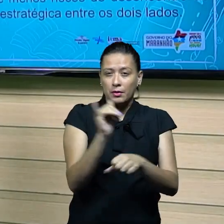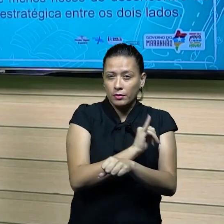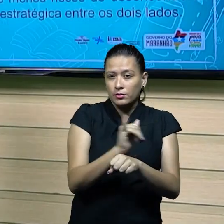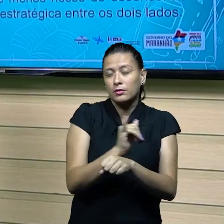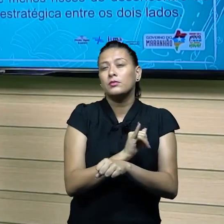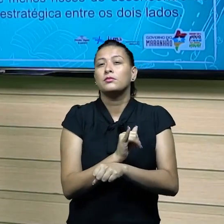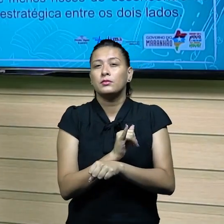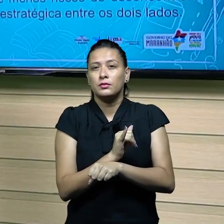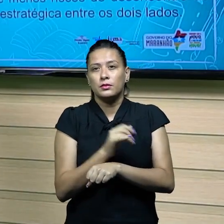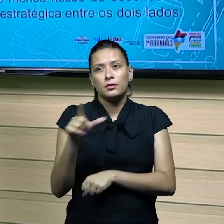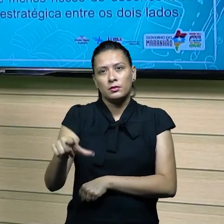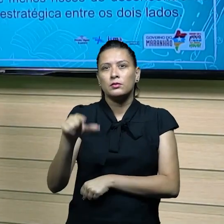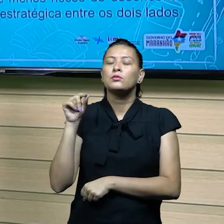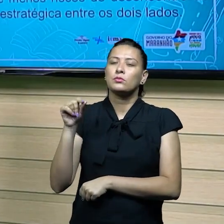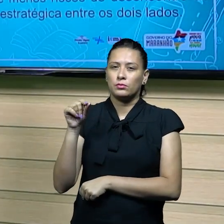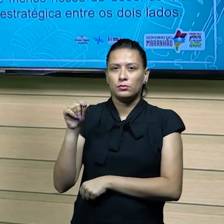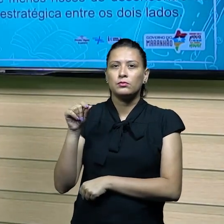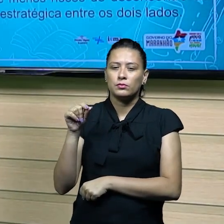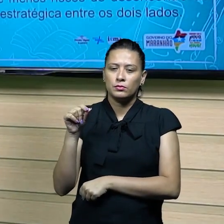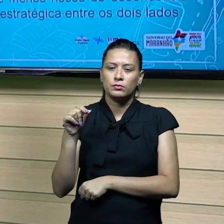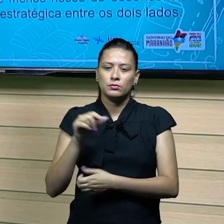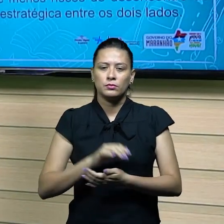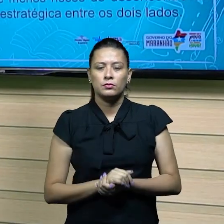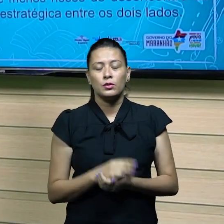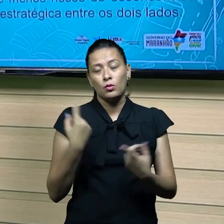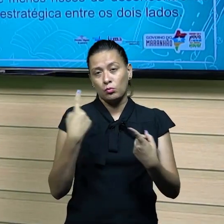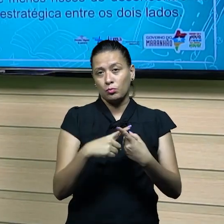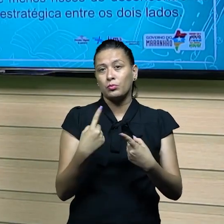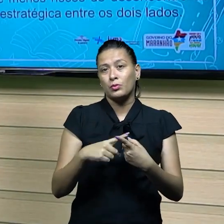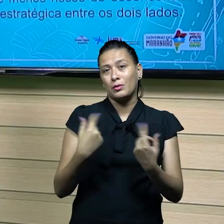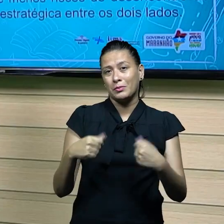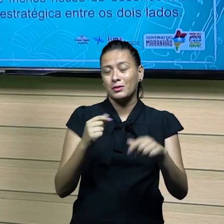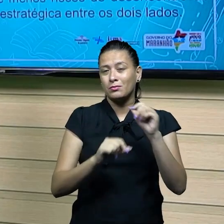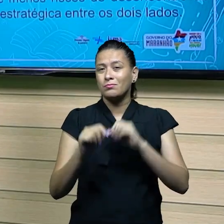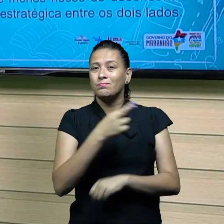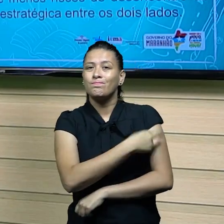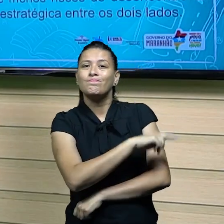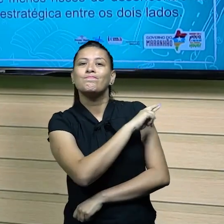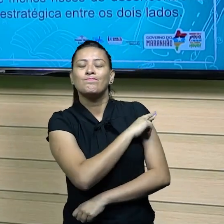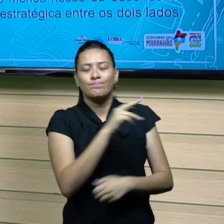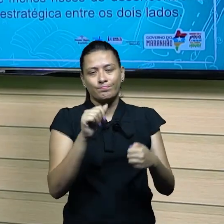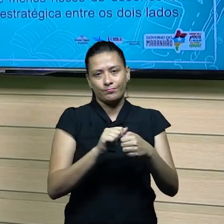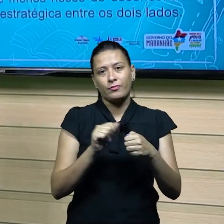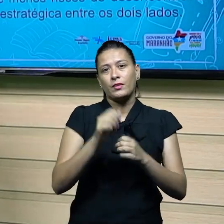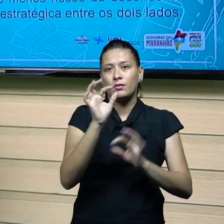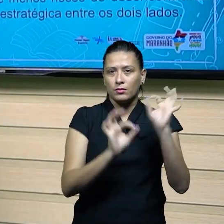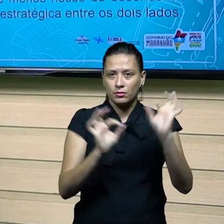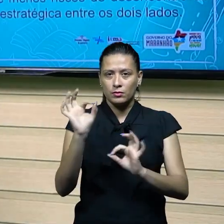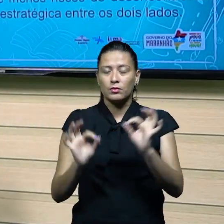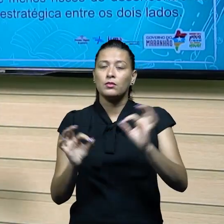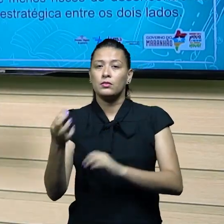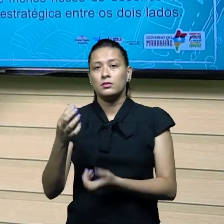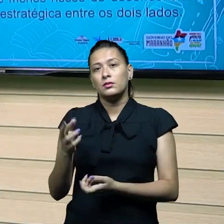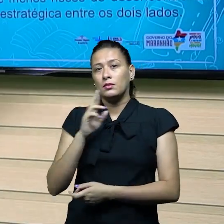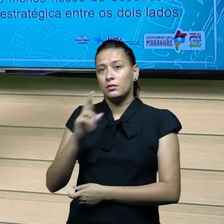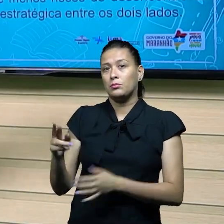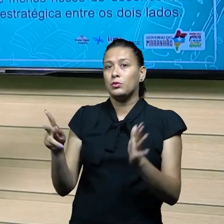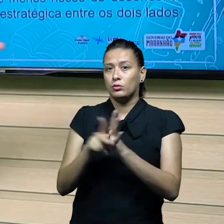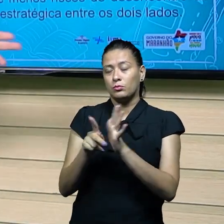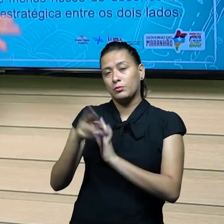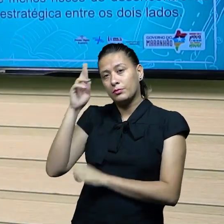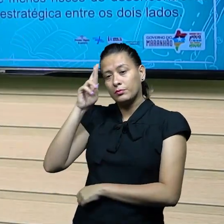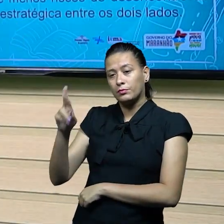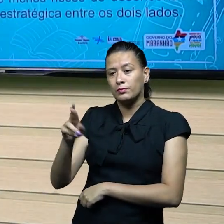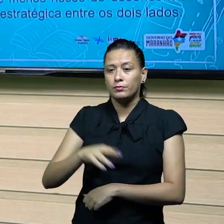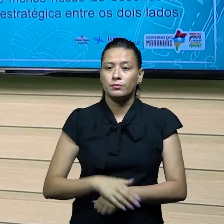longo prazo. Por quê? Porque é necessário recursos para realizar e fazer acontecer cada decisão tomada pela diretoria. Certinho? E o responsável